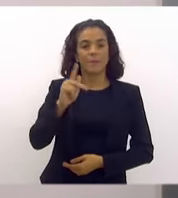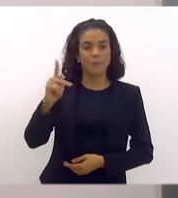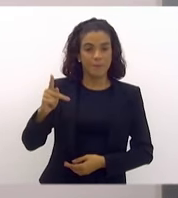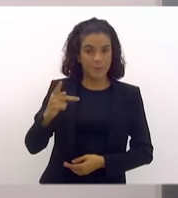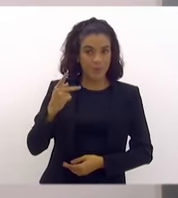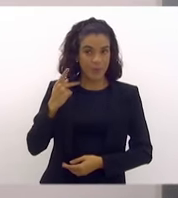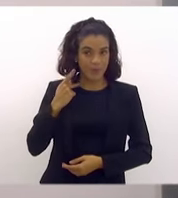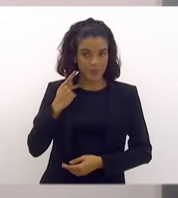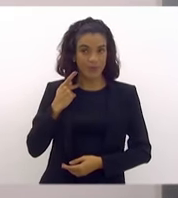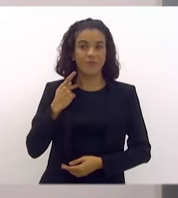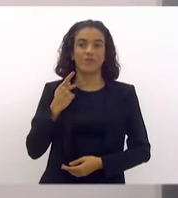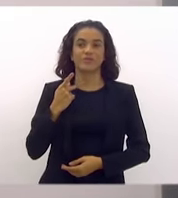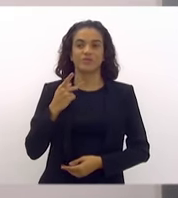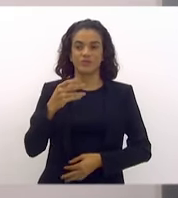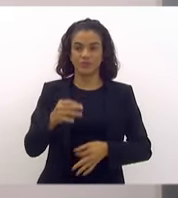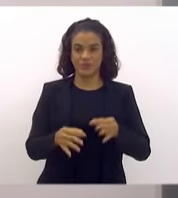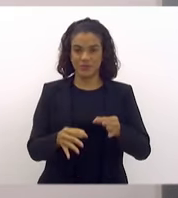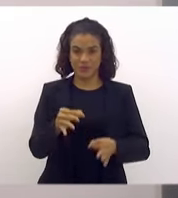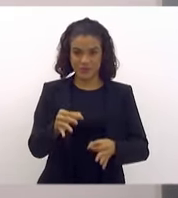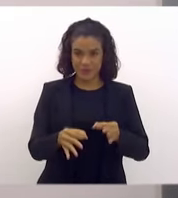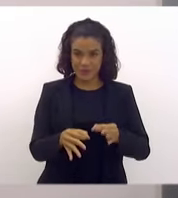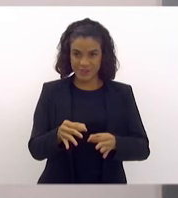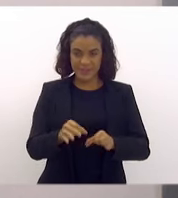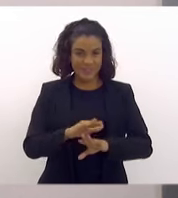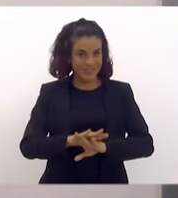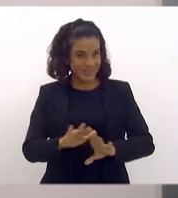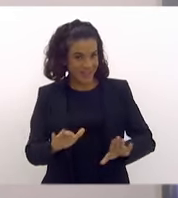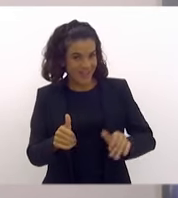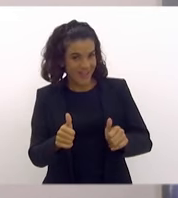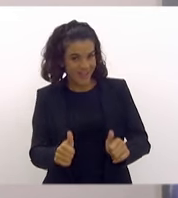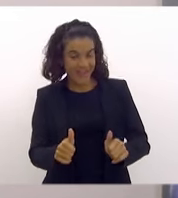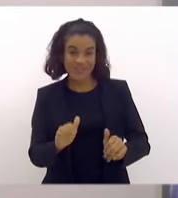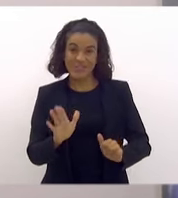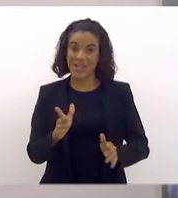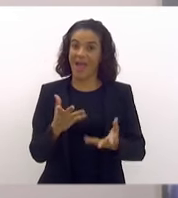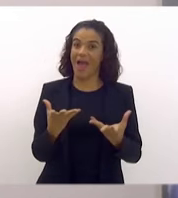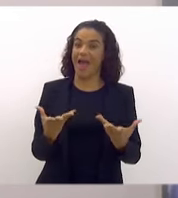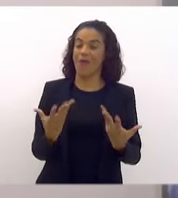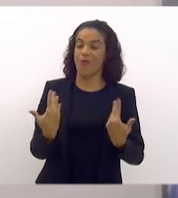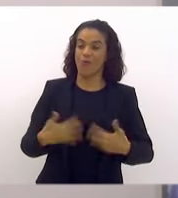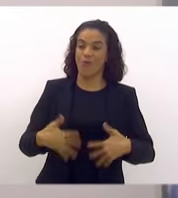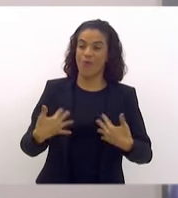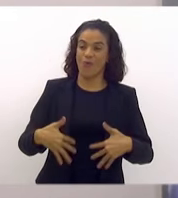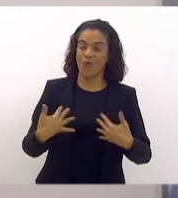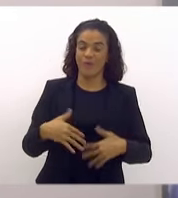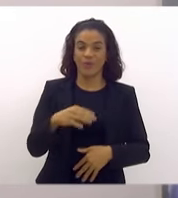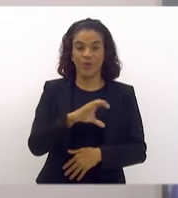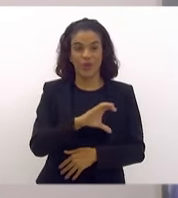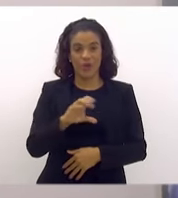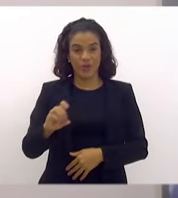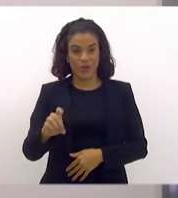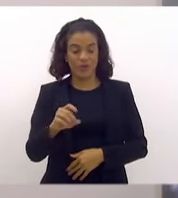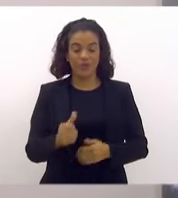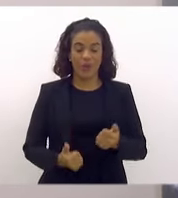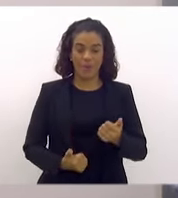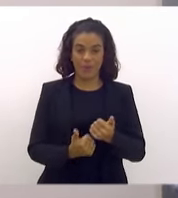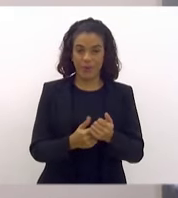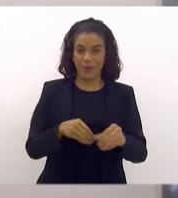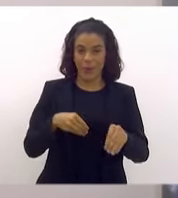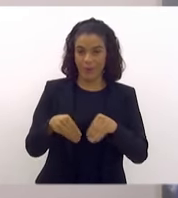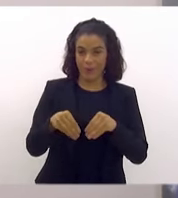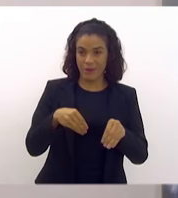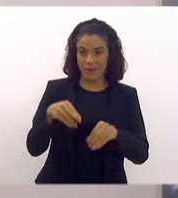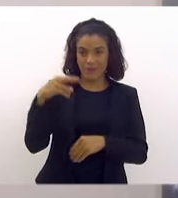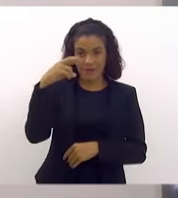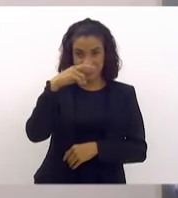de justiça e só que já é muita coisa e coordenadora do Centro de Apoio operacional